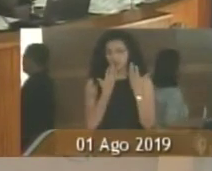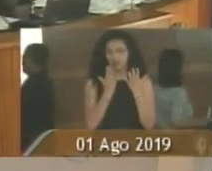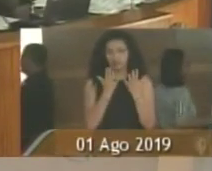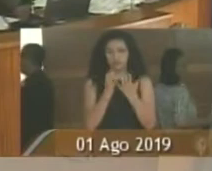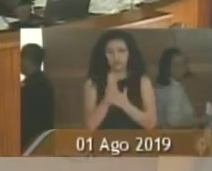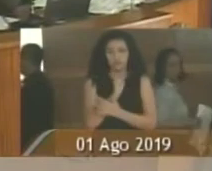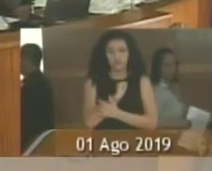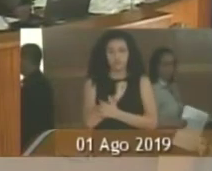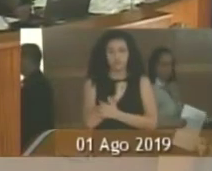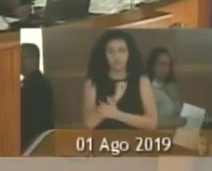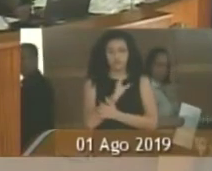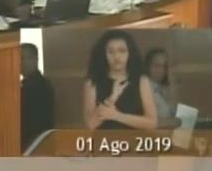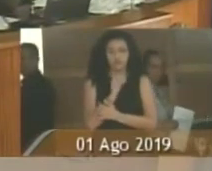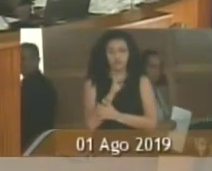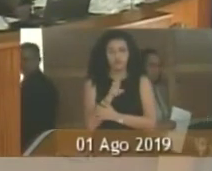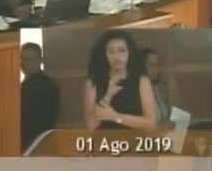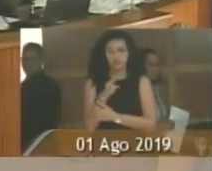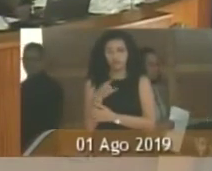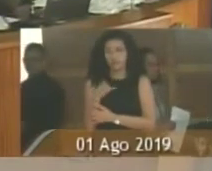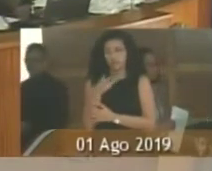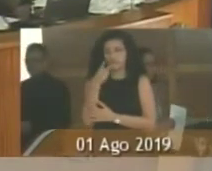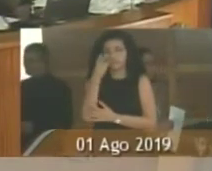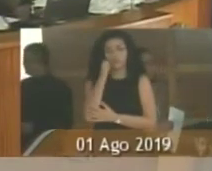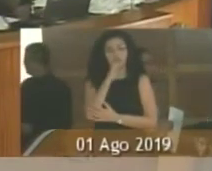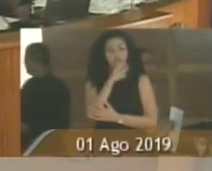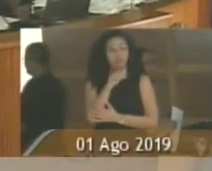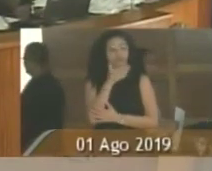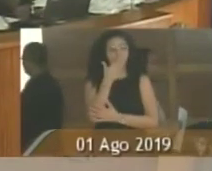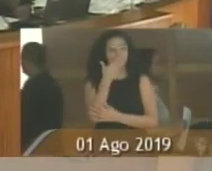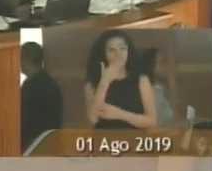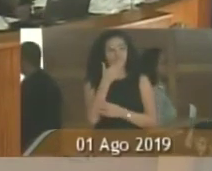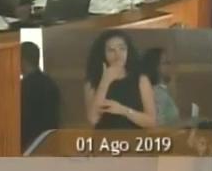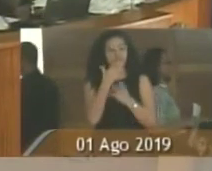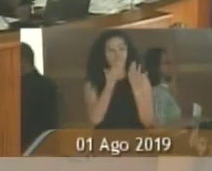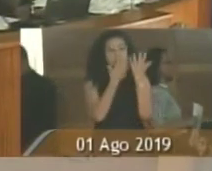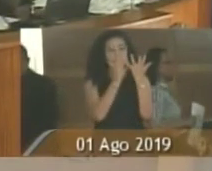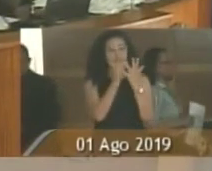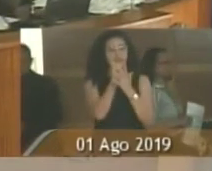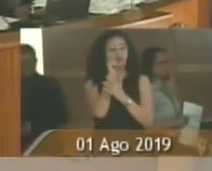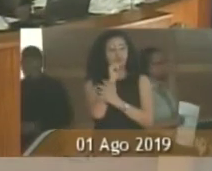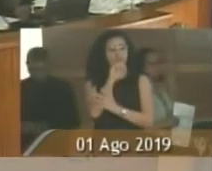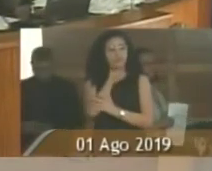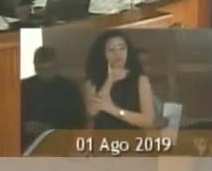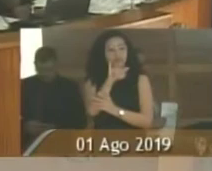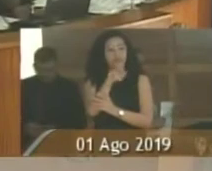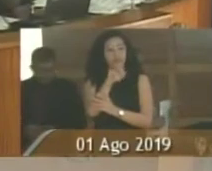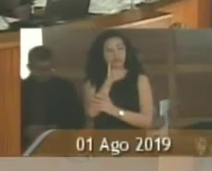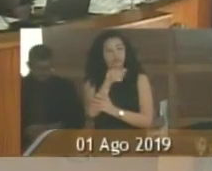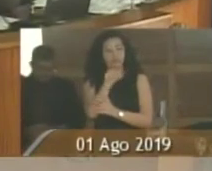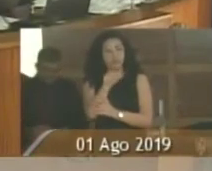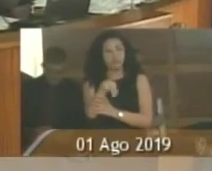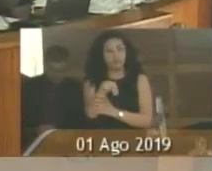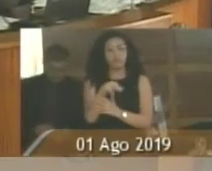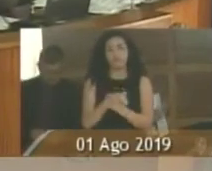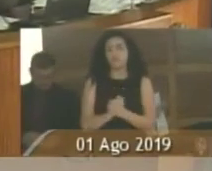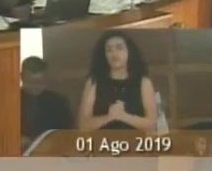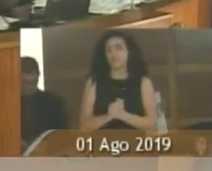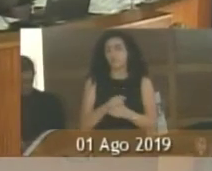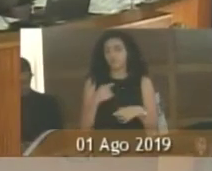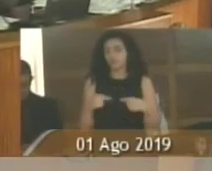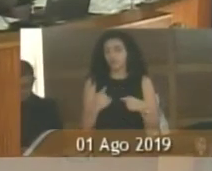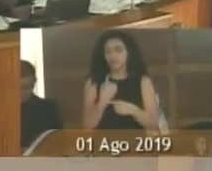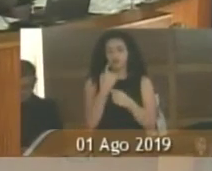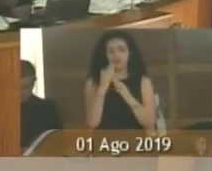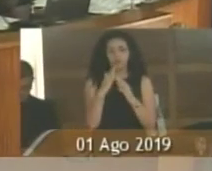número 053, de autoria do vereador Zé Augusto, solicitando a minha diretora seja votada a moção de aplauso para a senhora Miriam Santos Tavares. Em